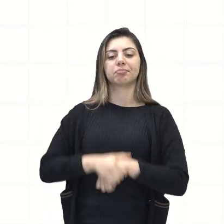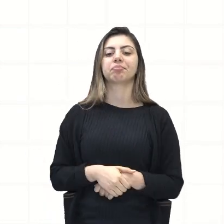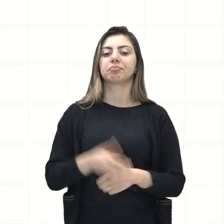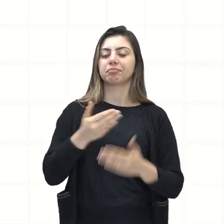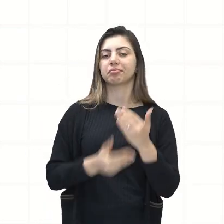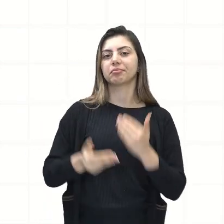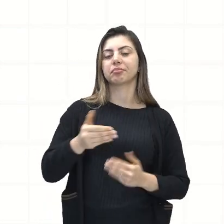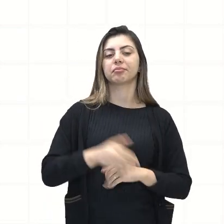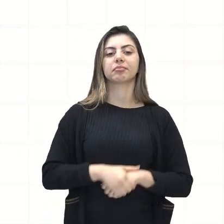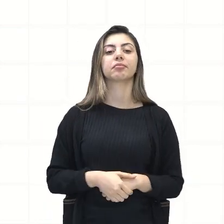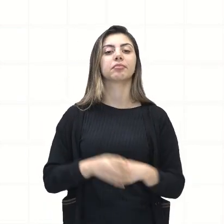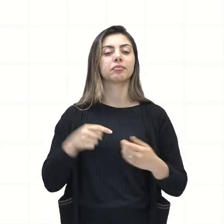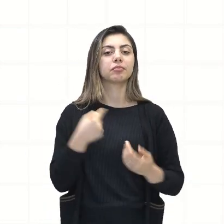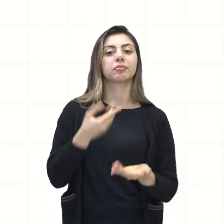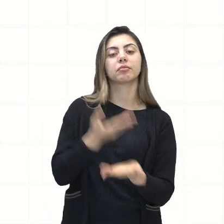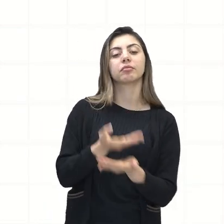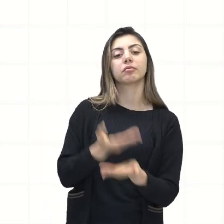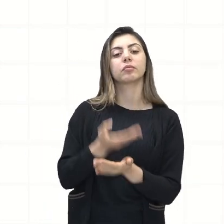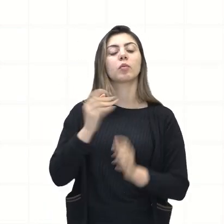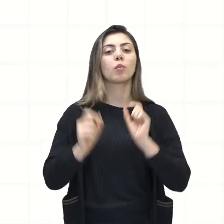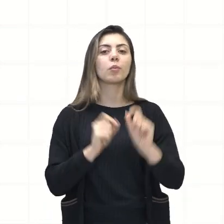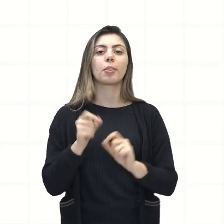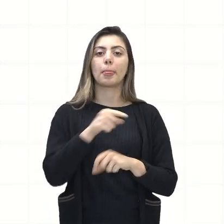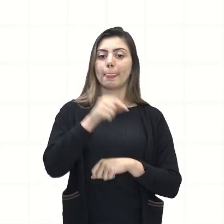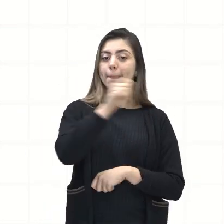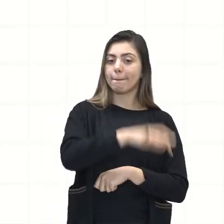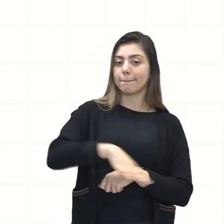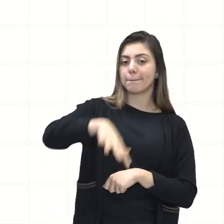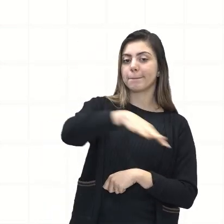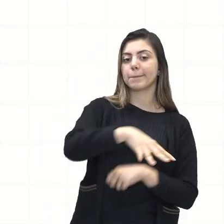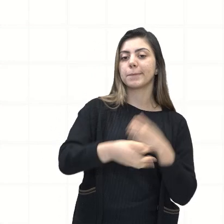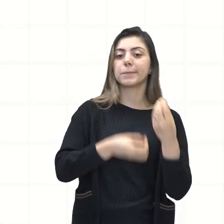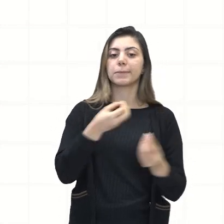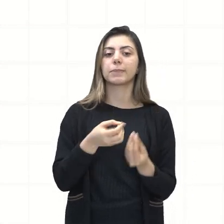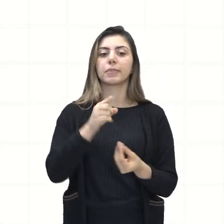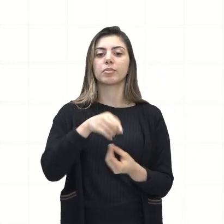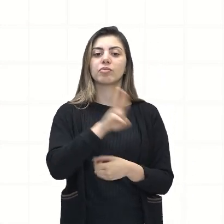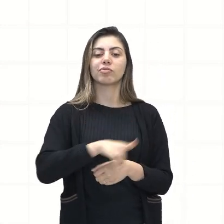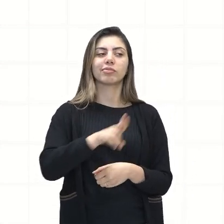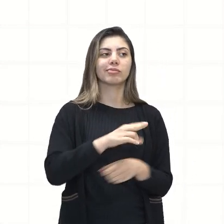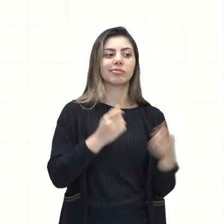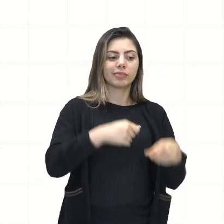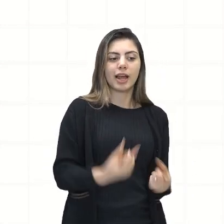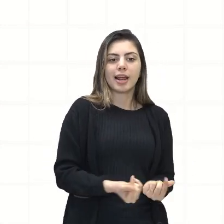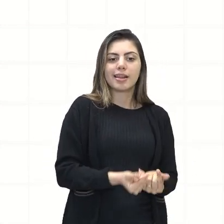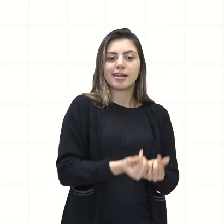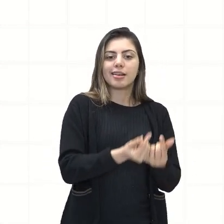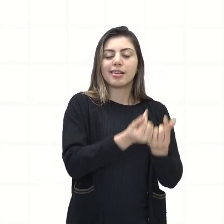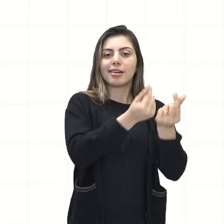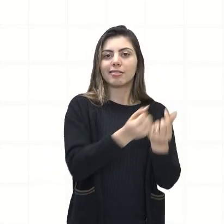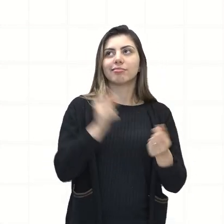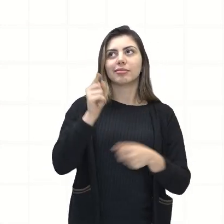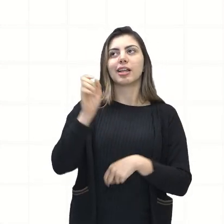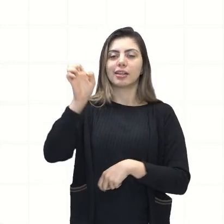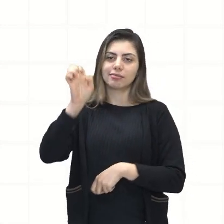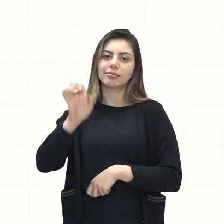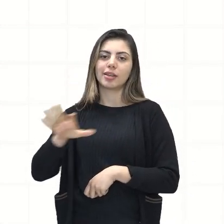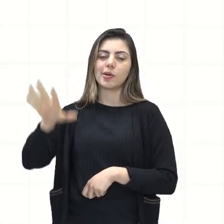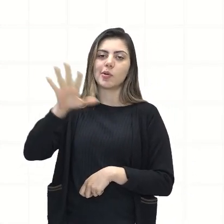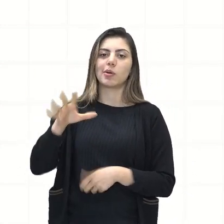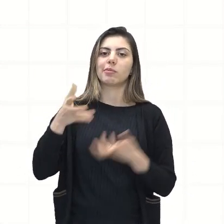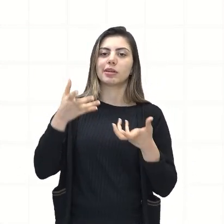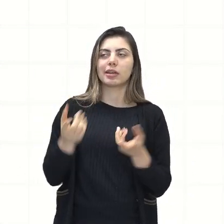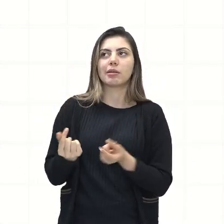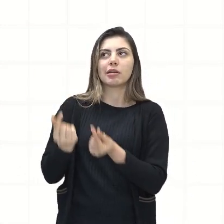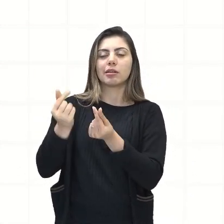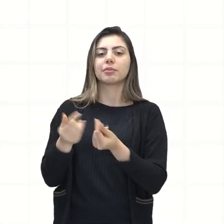continuidade, a gente vai verificar que esses territórios, eles eram utilizados como fonte de riqueza, né, pelas nações europeias. É como se